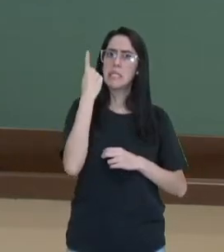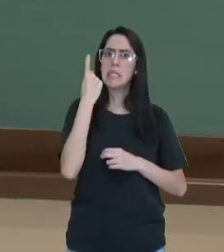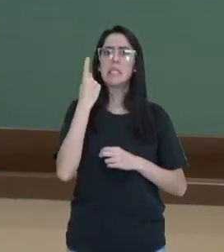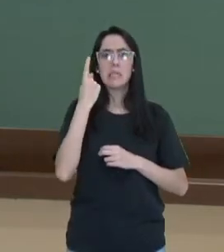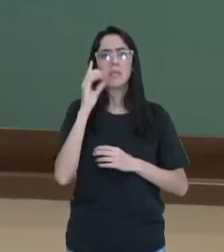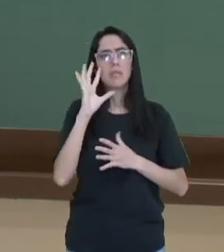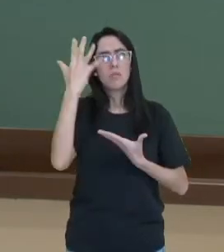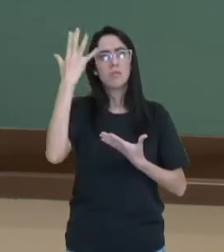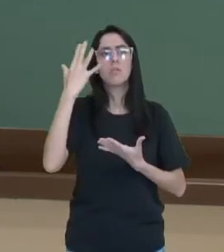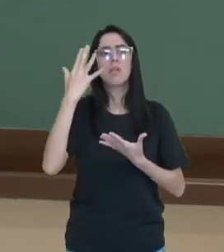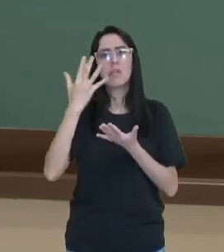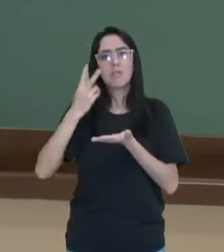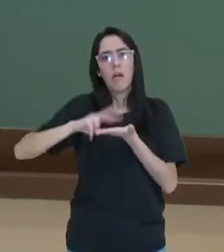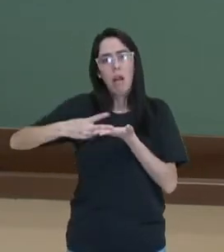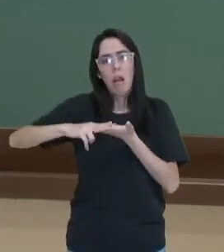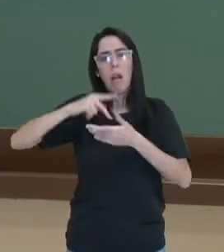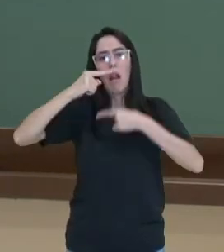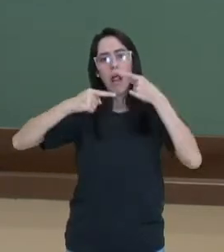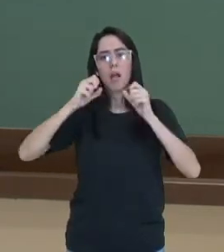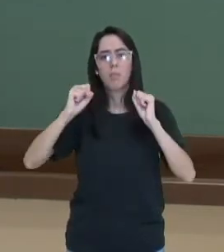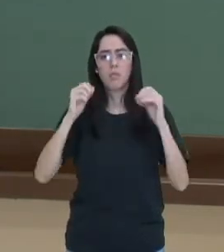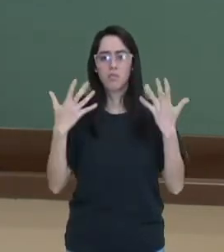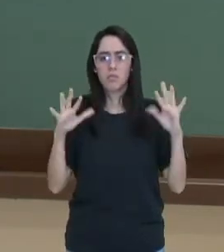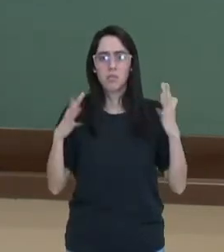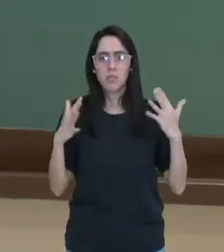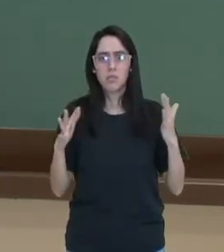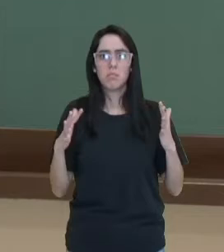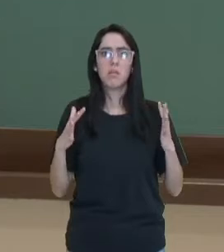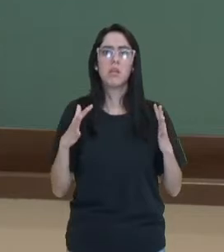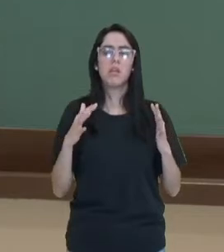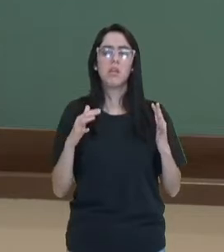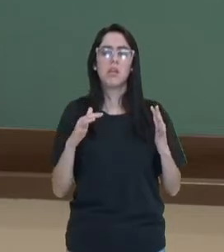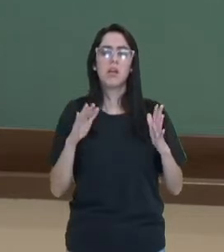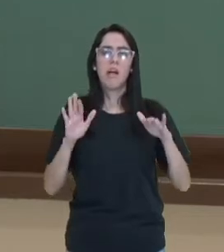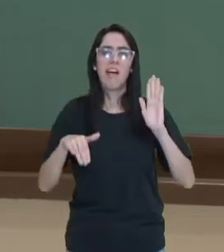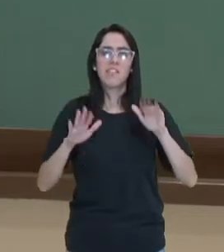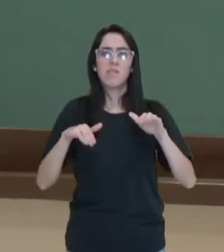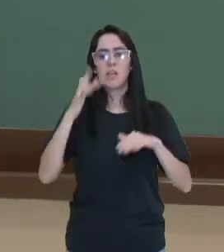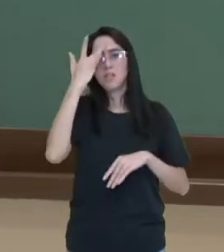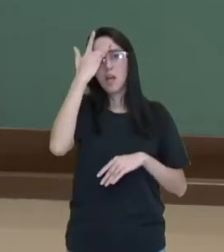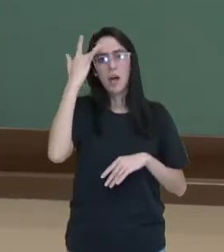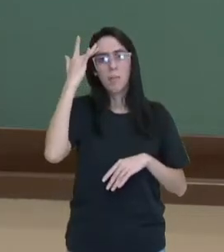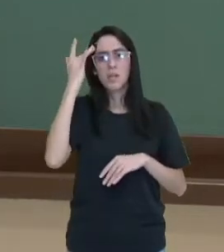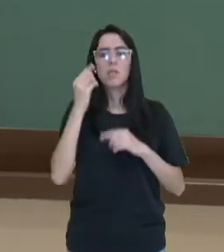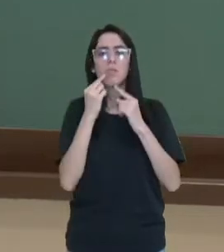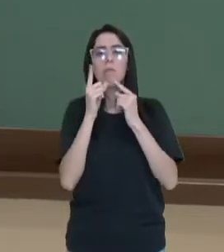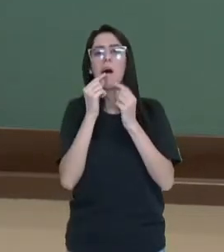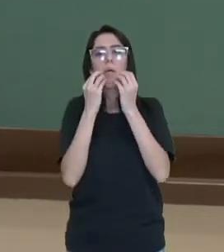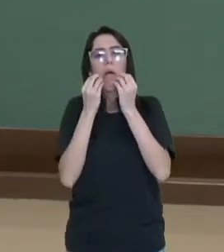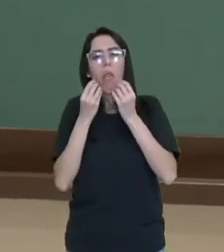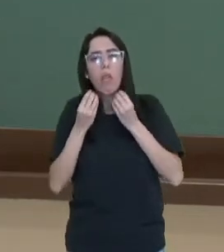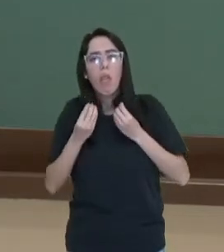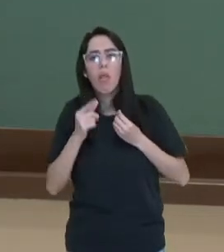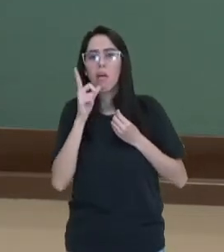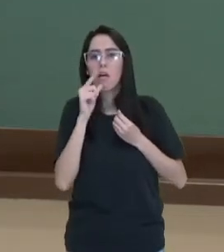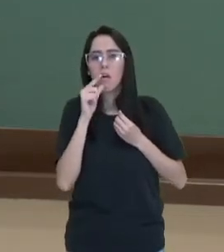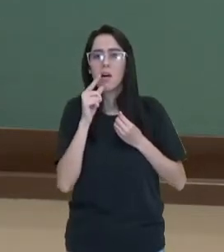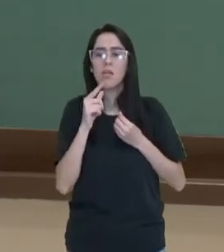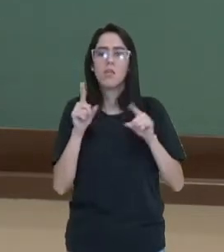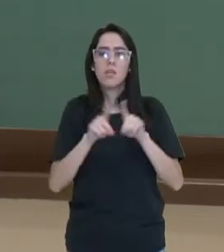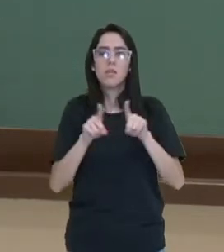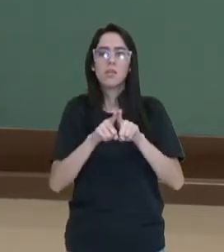né? Pode ocorrer tremores, a pessoa ela baba,